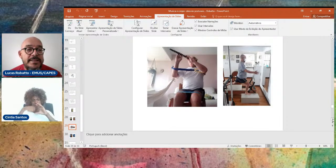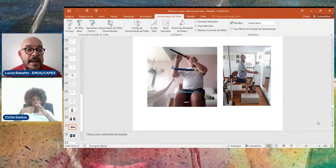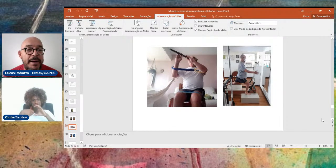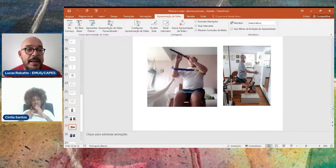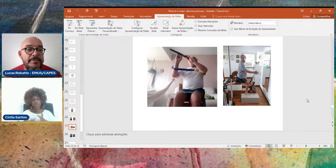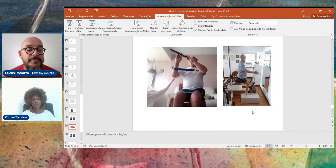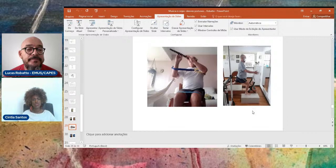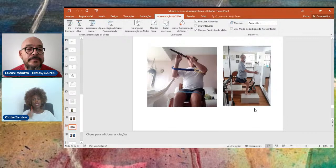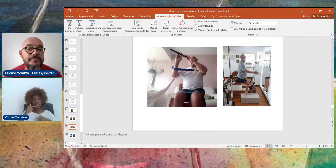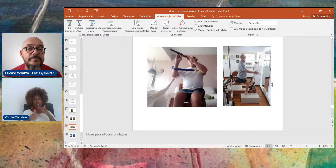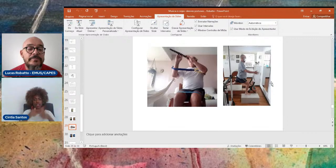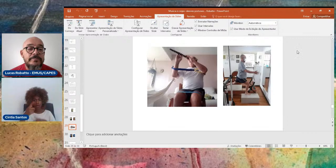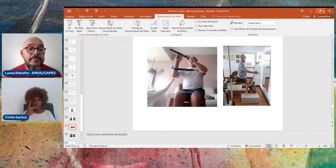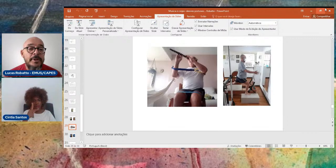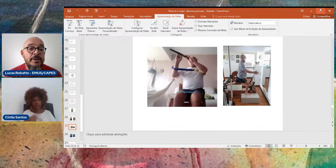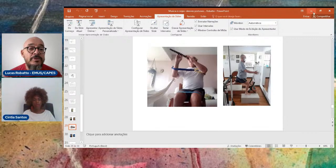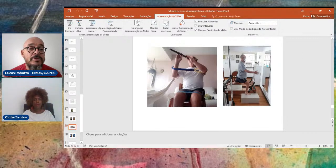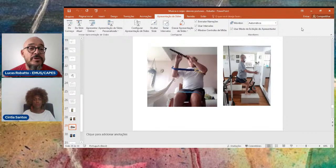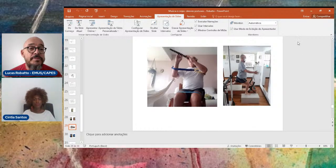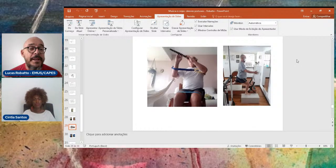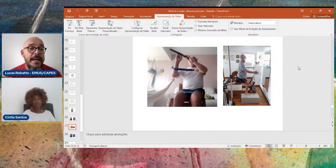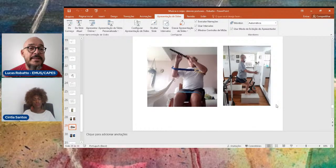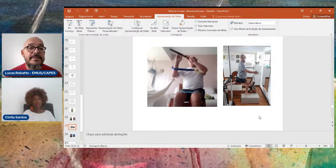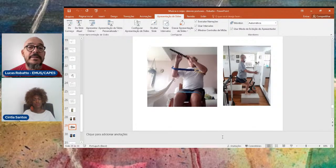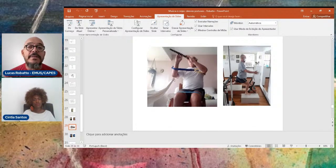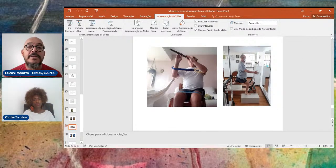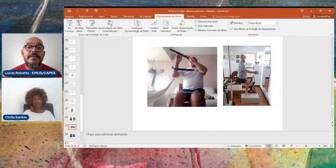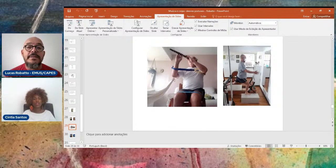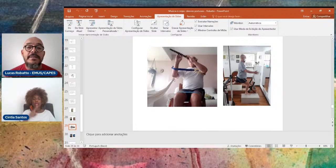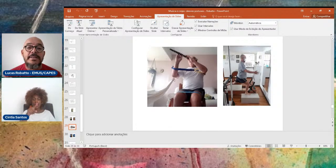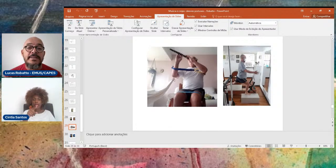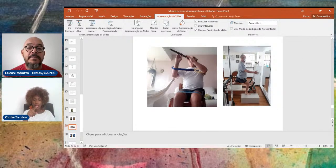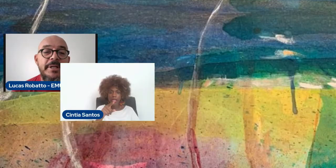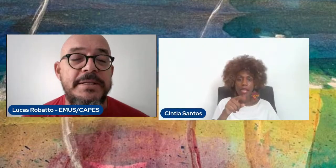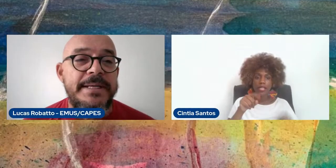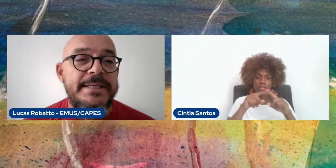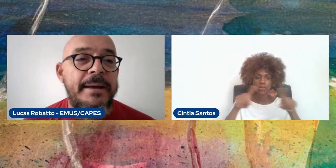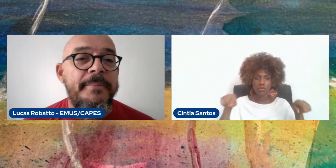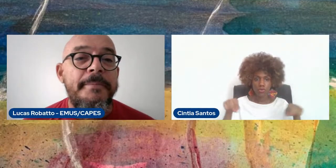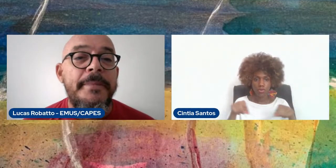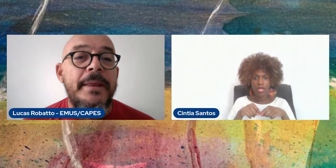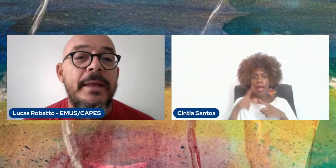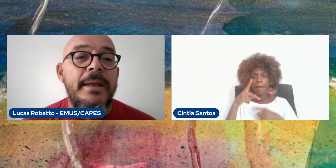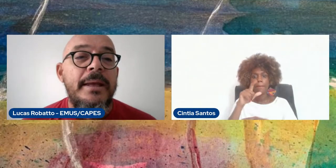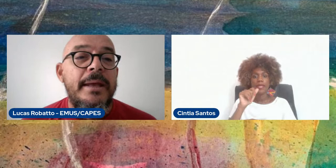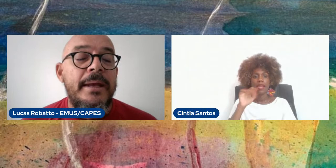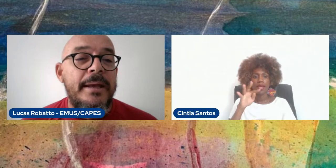desse trabalho no estúdio de Pilates, se pudesse passar.